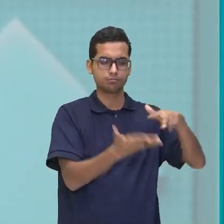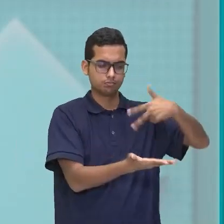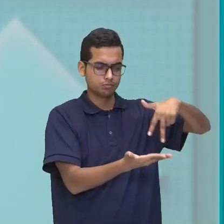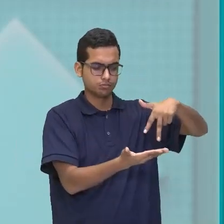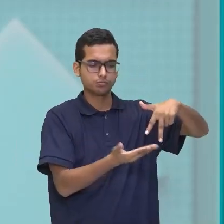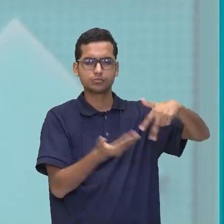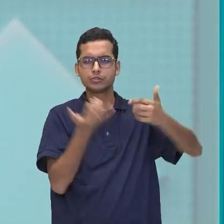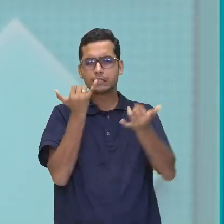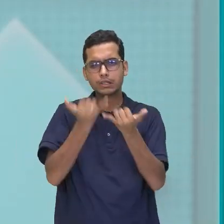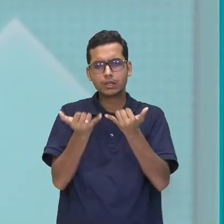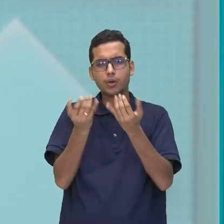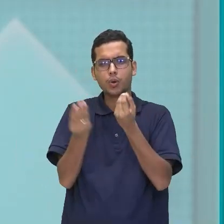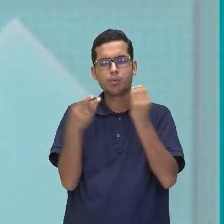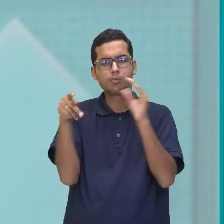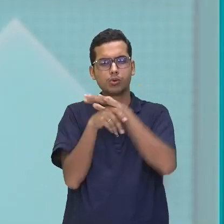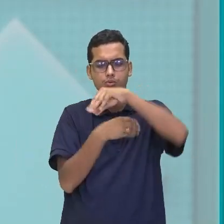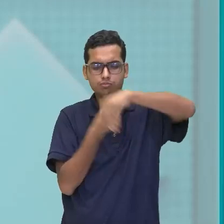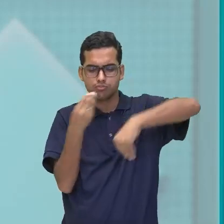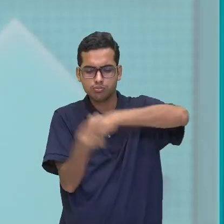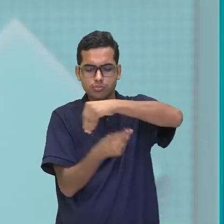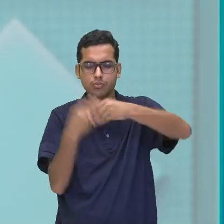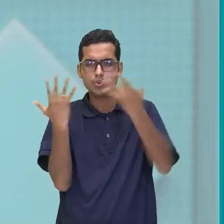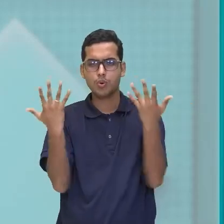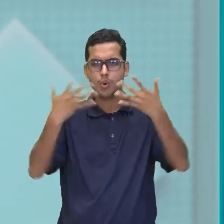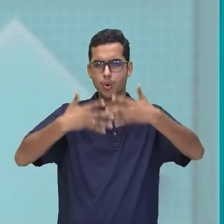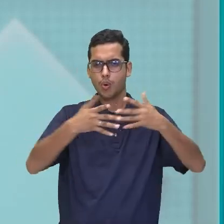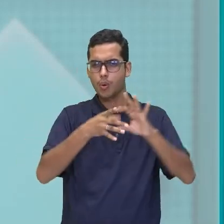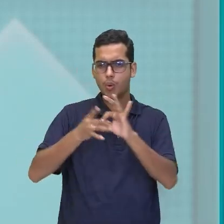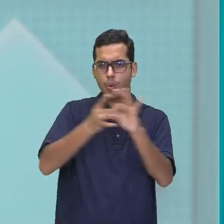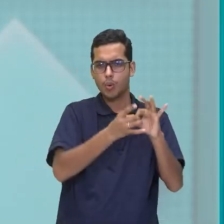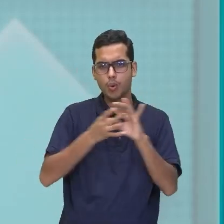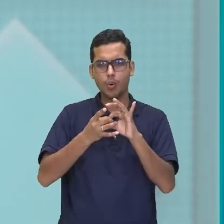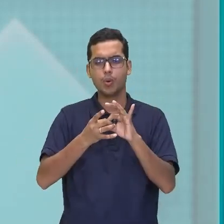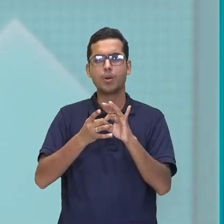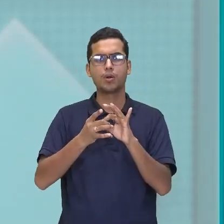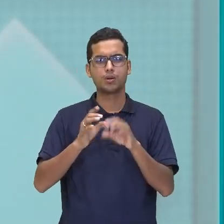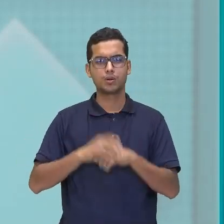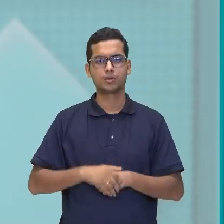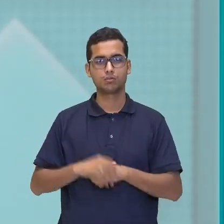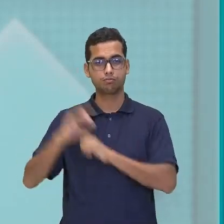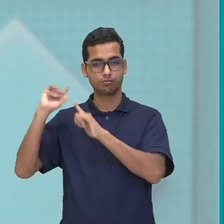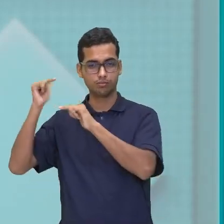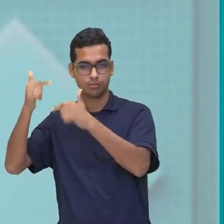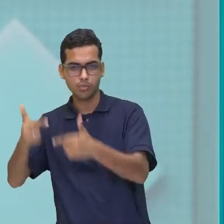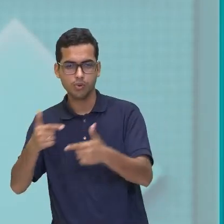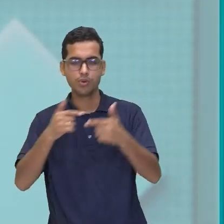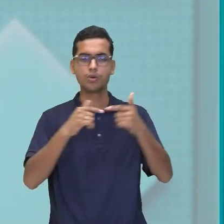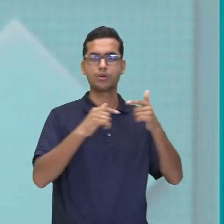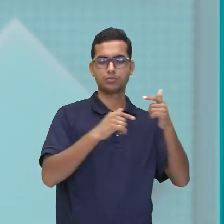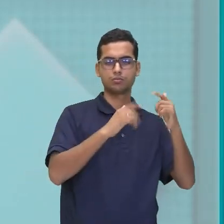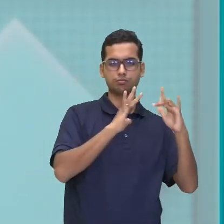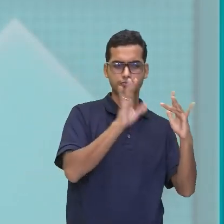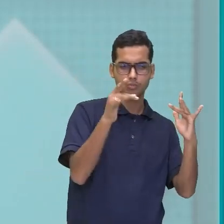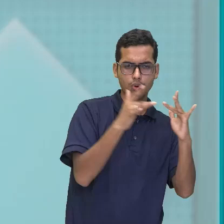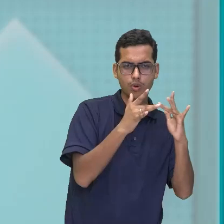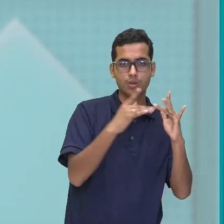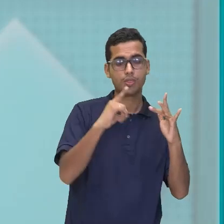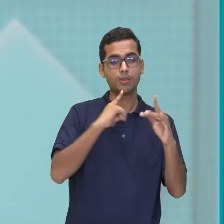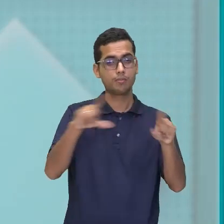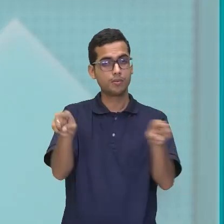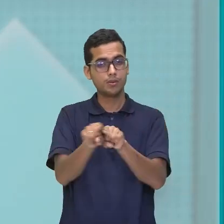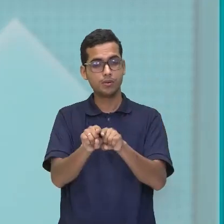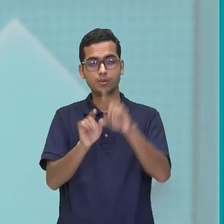misturassem. Às vezes fica até difícil dizer, ó, essa aqui é clássica, essa aqui é tradicional. E ainda tem a folclórica, porque elas